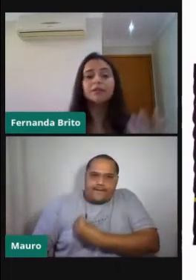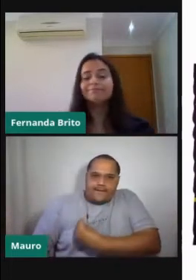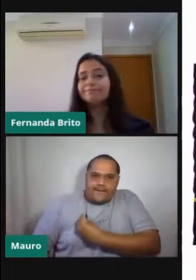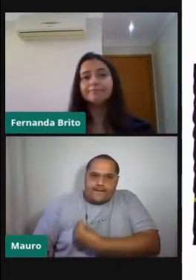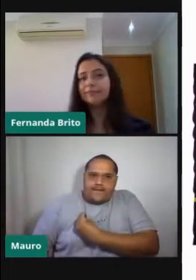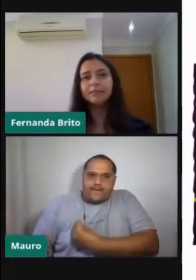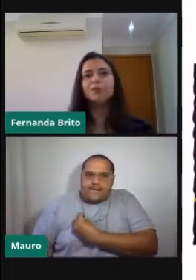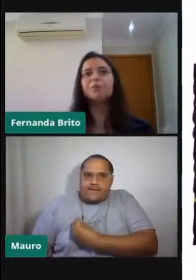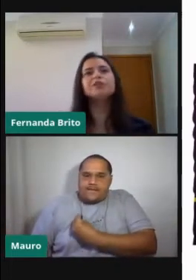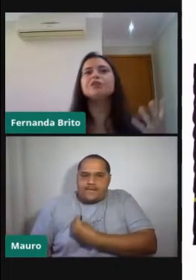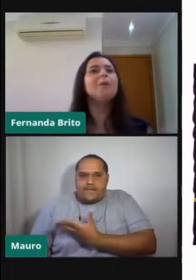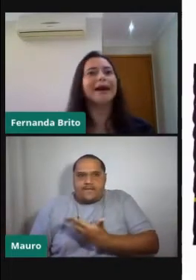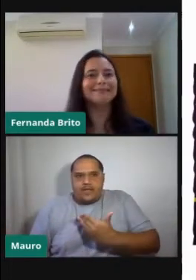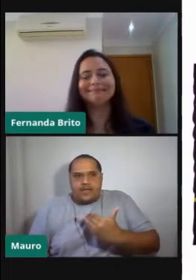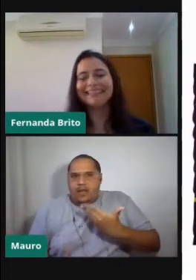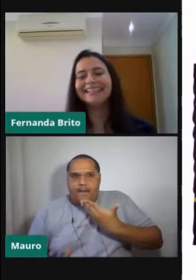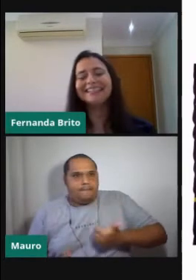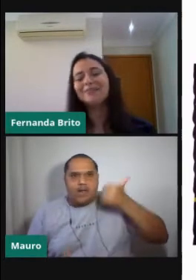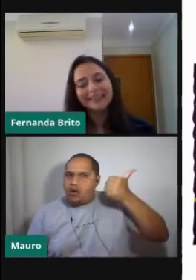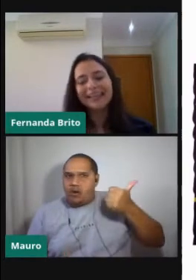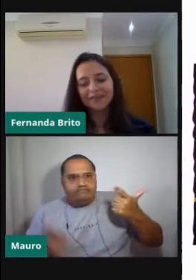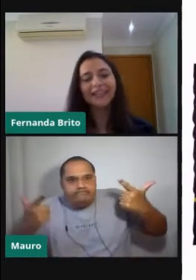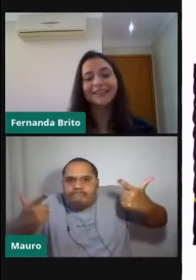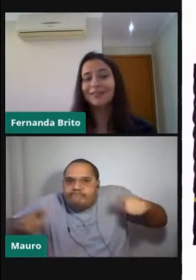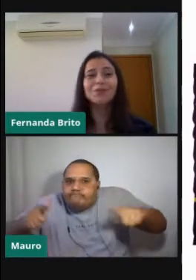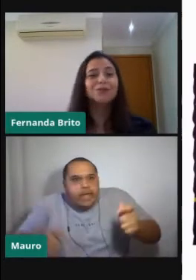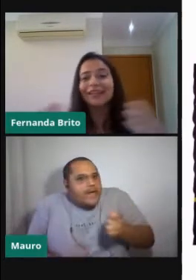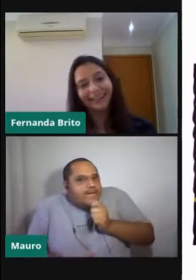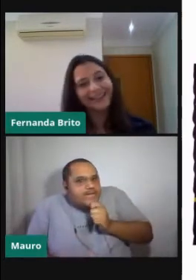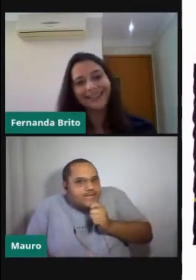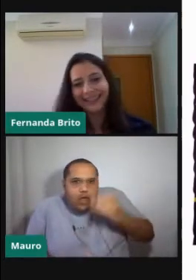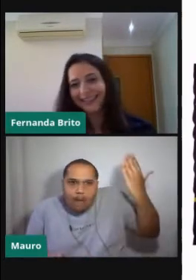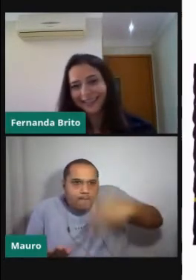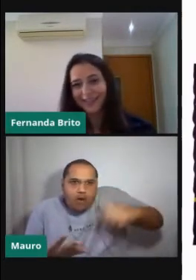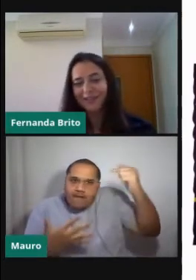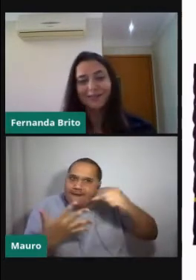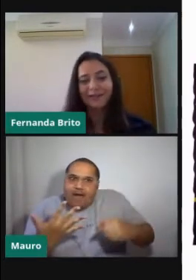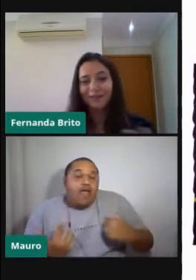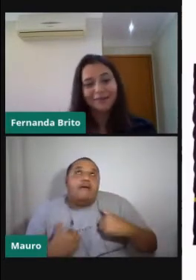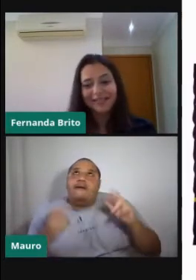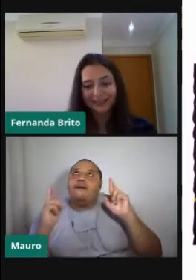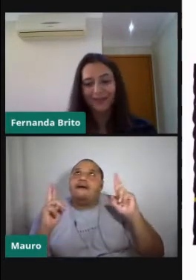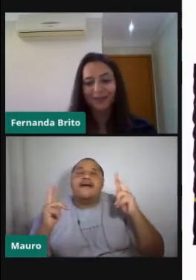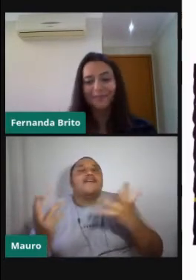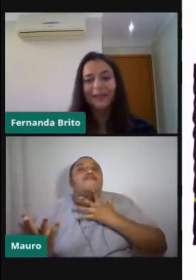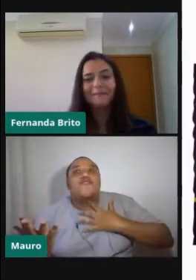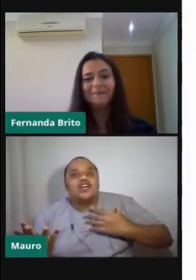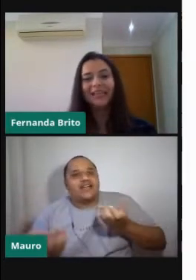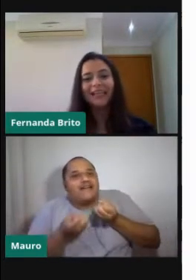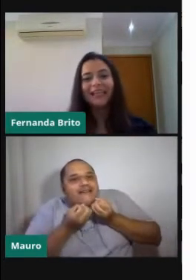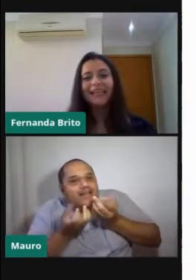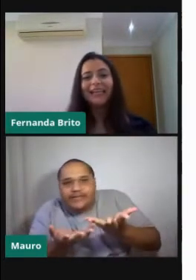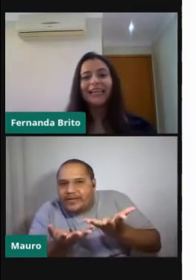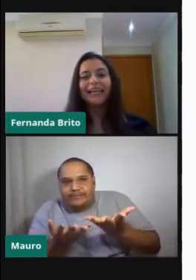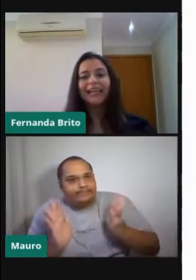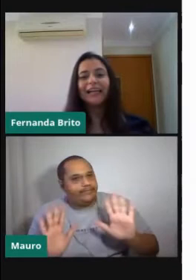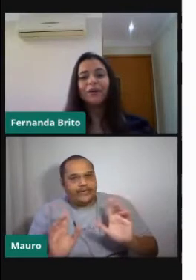internação, simplesmente não há, né? Não tem evidências. Eu adoraria dizer que existe, mas não existe, né?